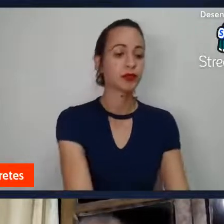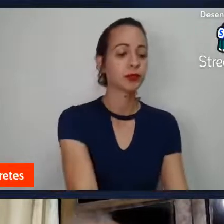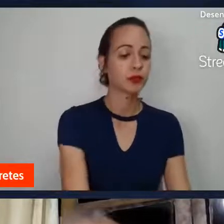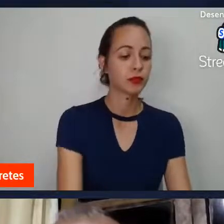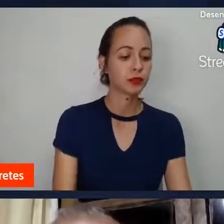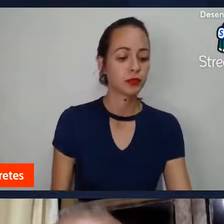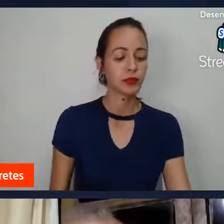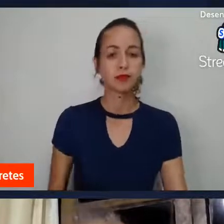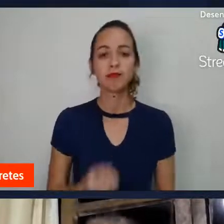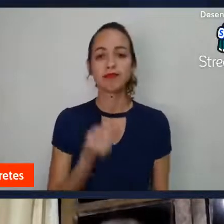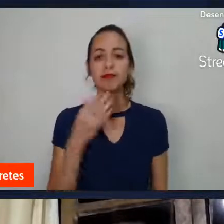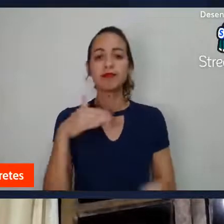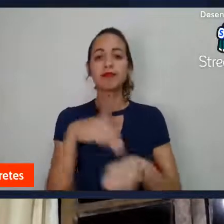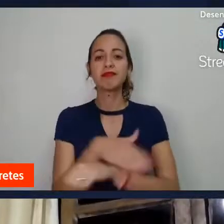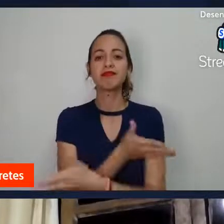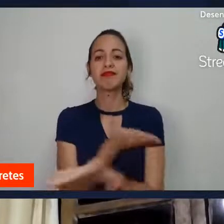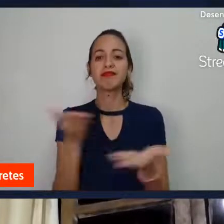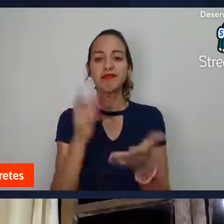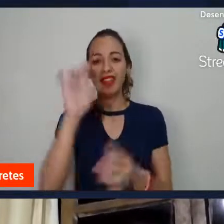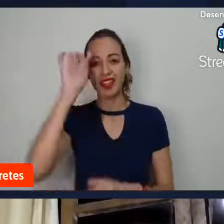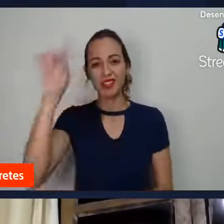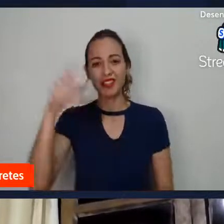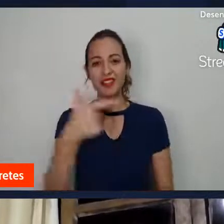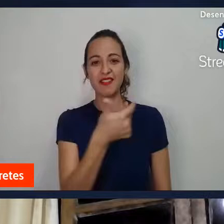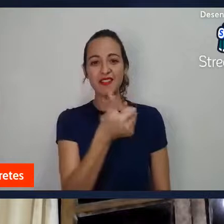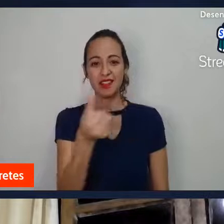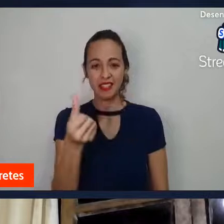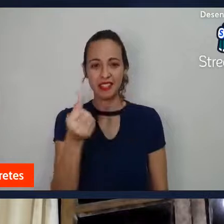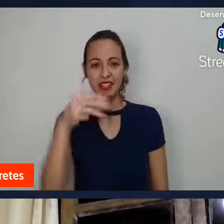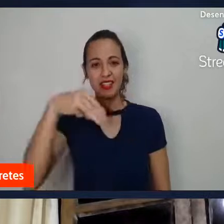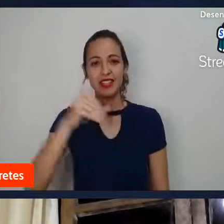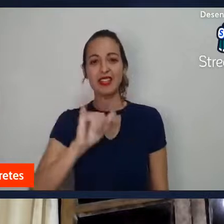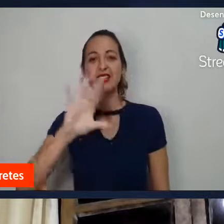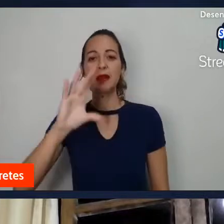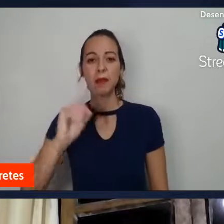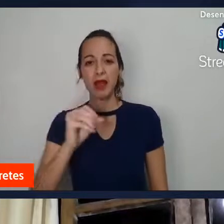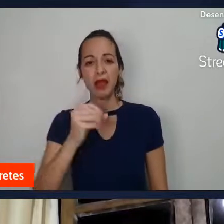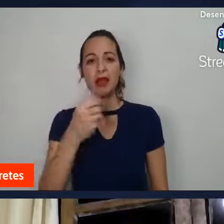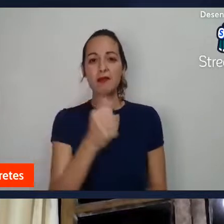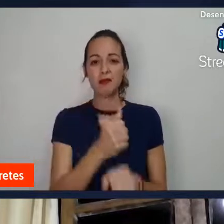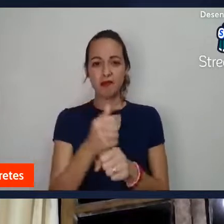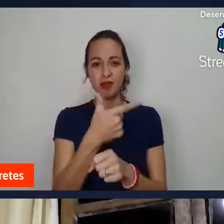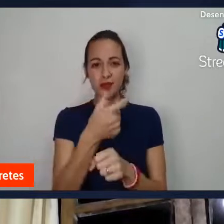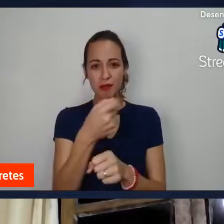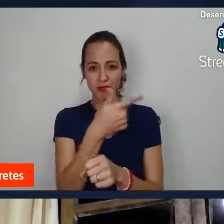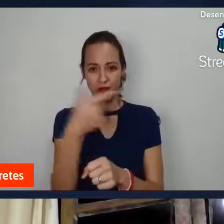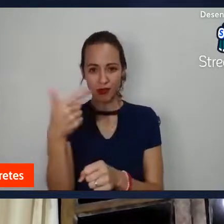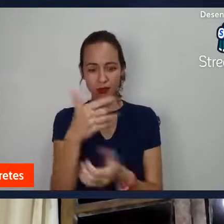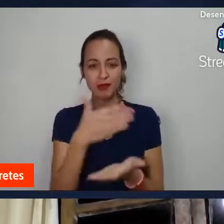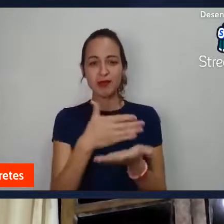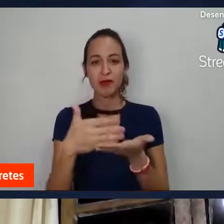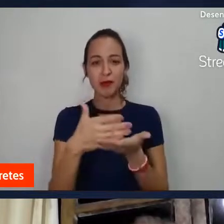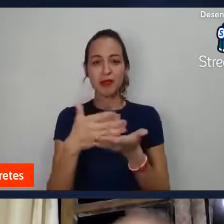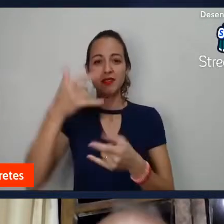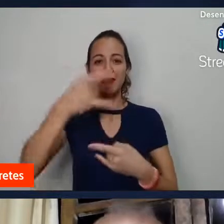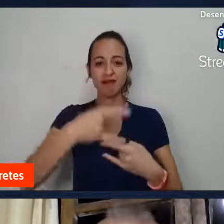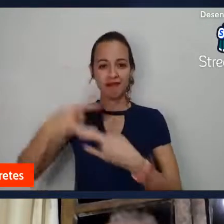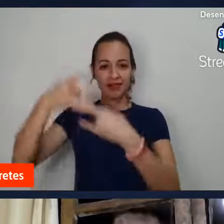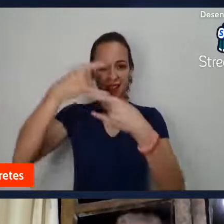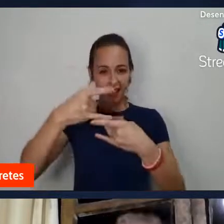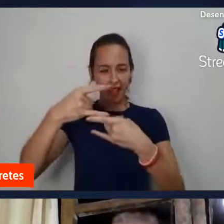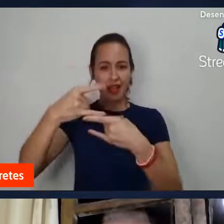Boa noite a todos e todas. Hoje, dia 26 de maio de 2022, nós estamos começando a transmissão, os